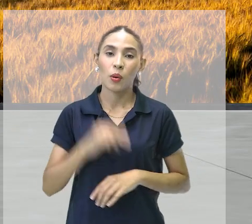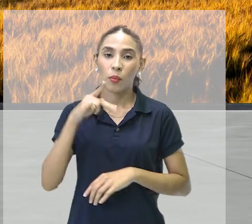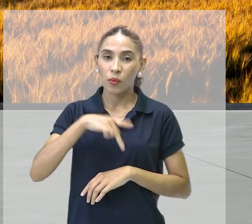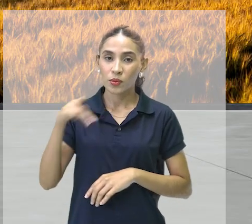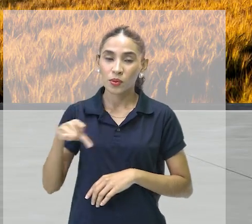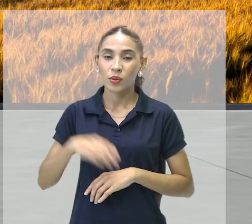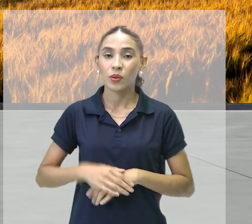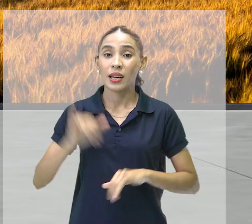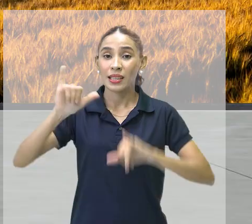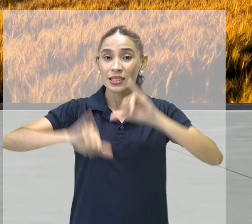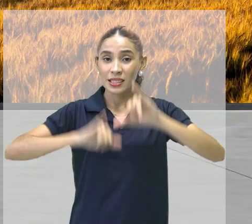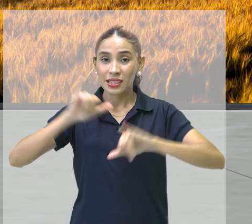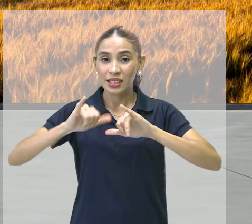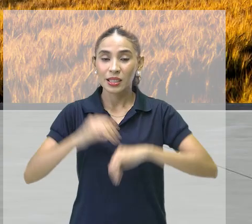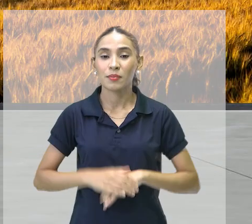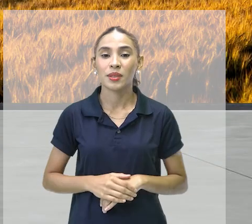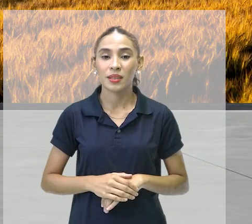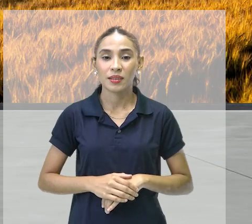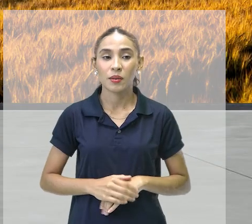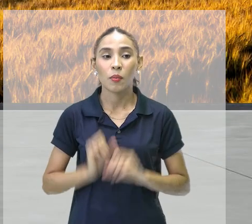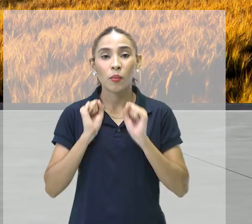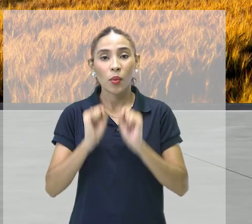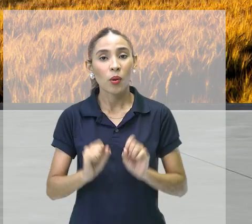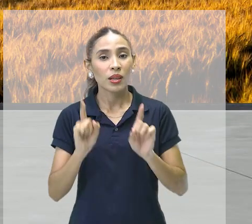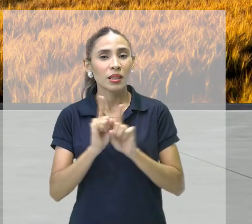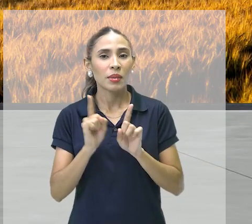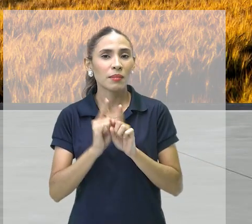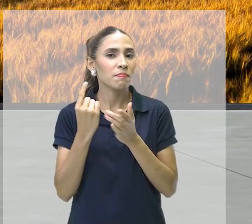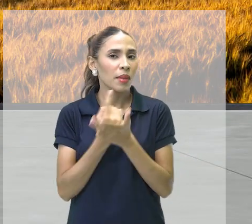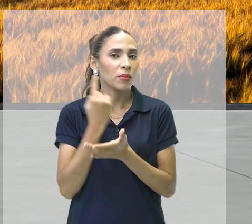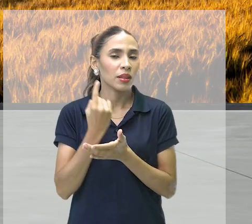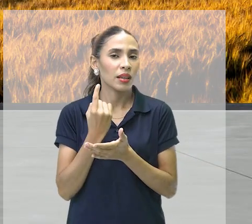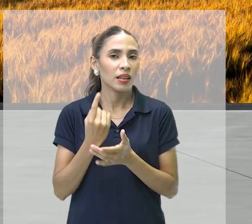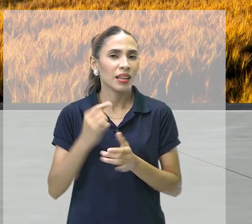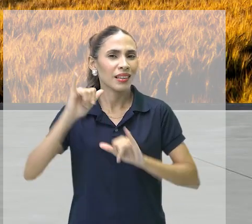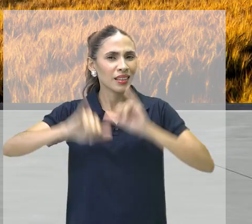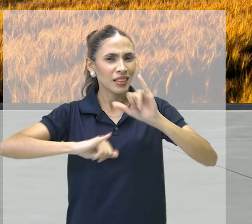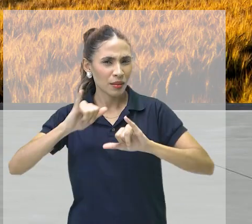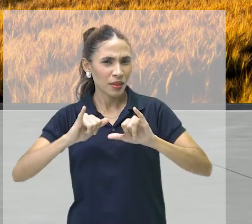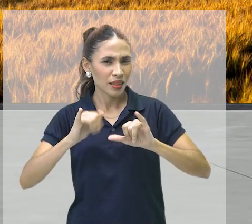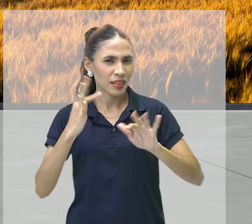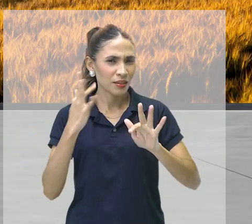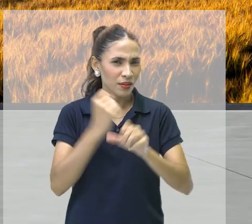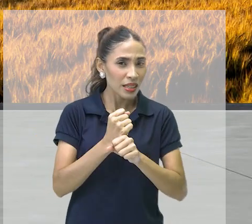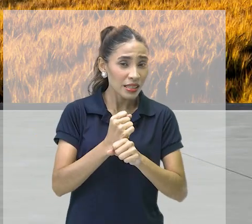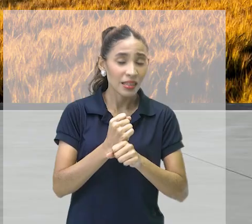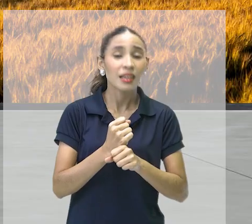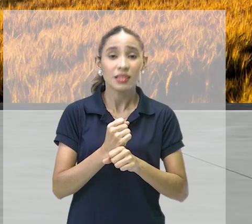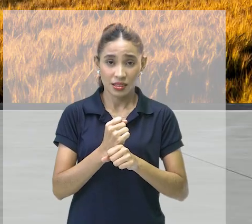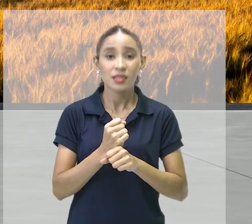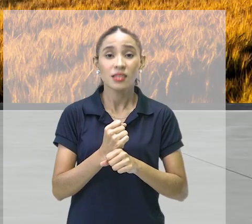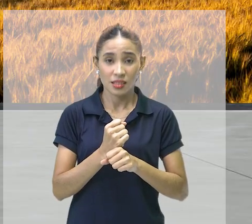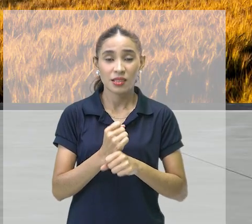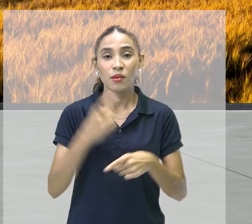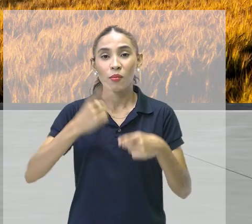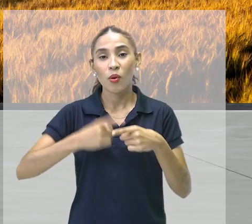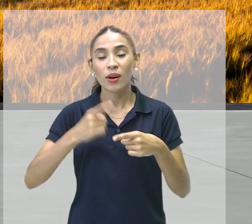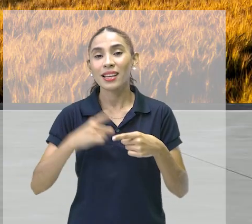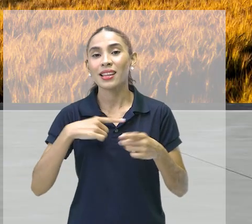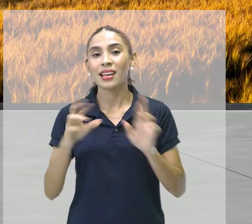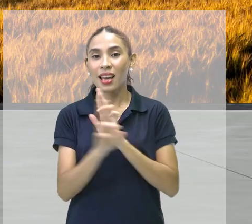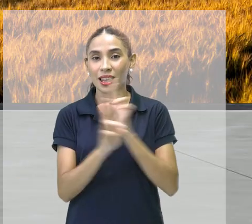um professor de química. Aí vocês podem estar se perguntando, química com física? Sim, é porque